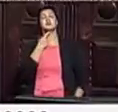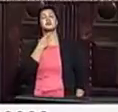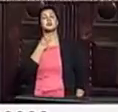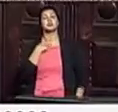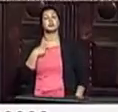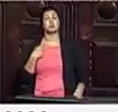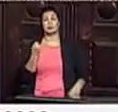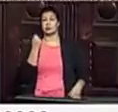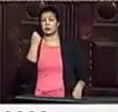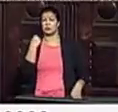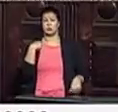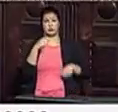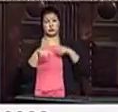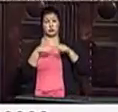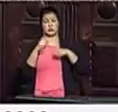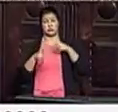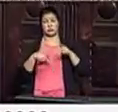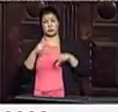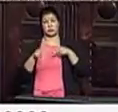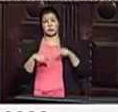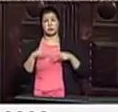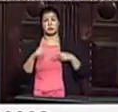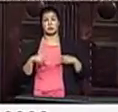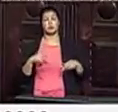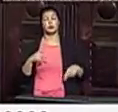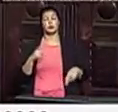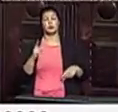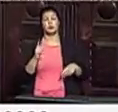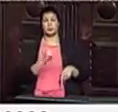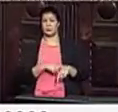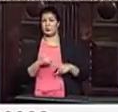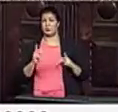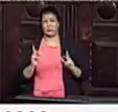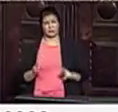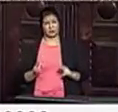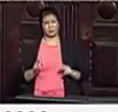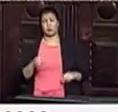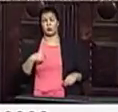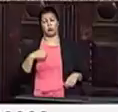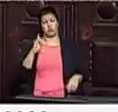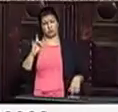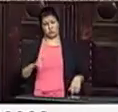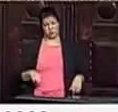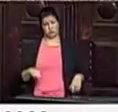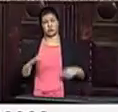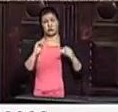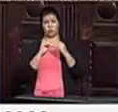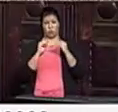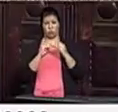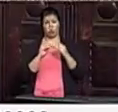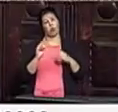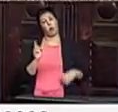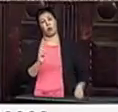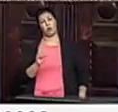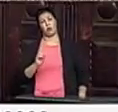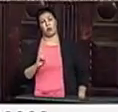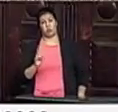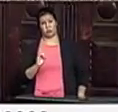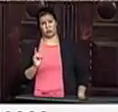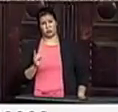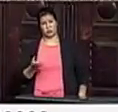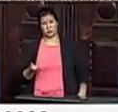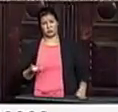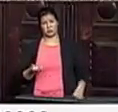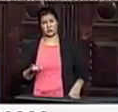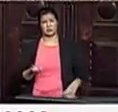grande de renovação da população, da mesma forma como eu tenho o direito de discordar de alguém da população que diz o seguinte,